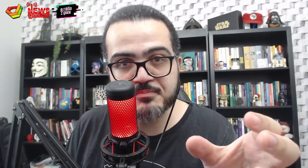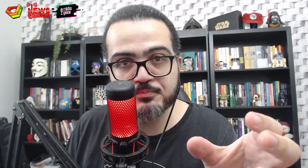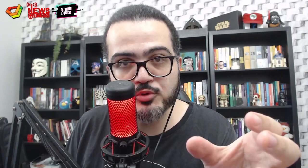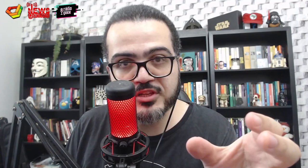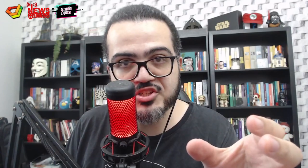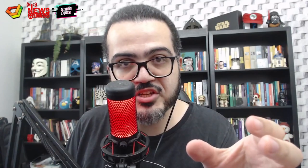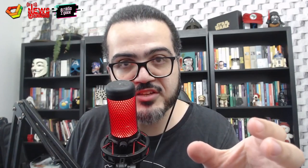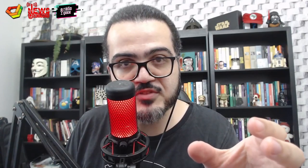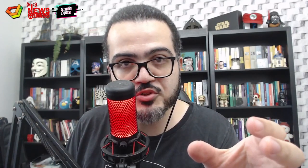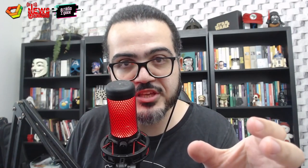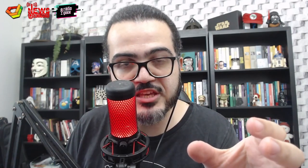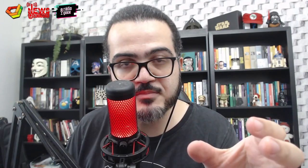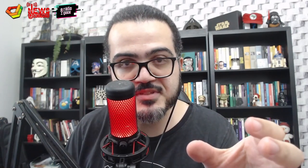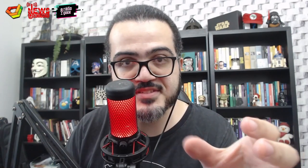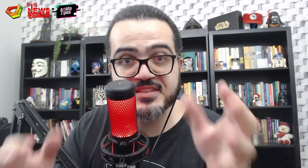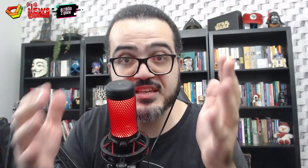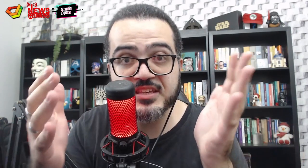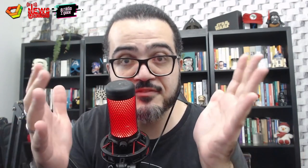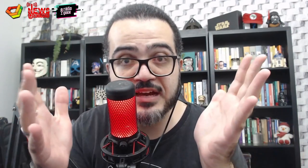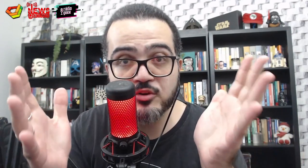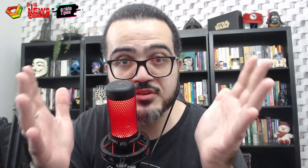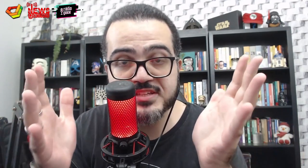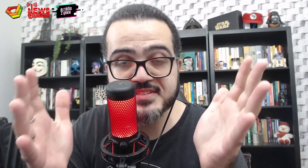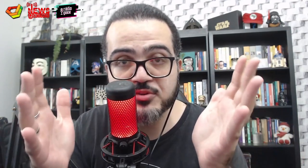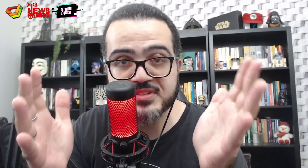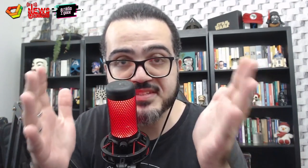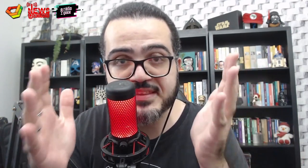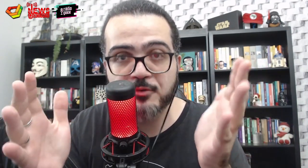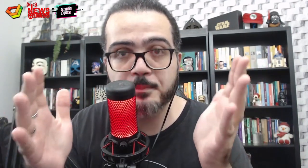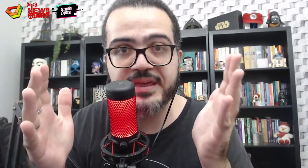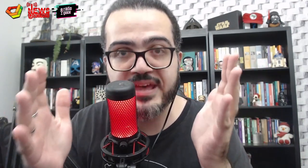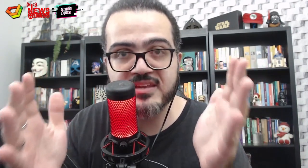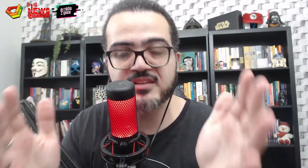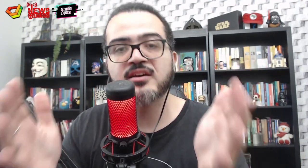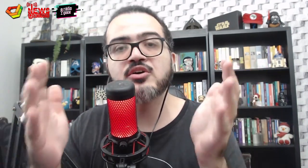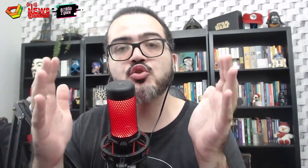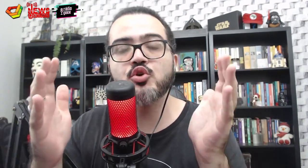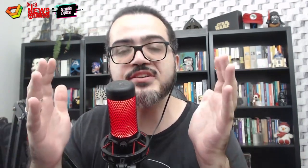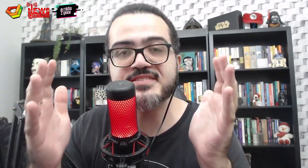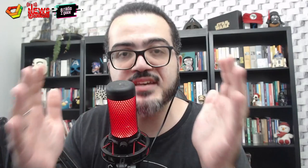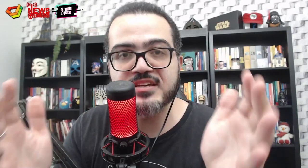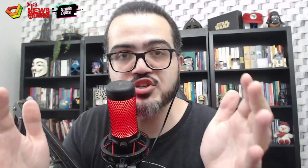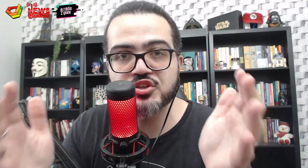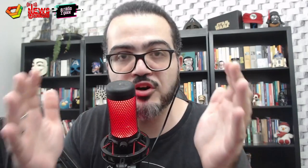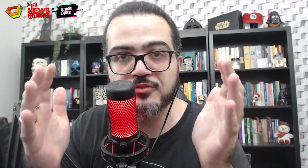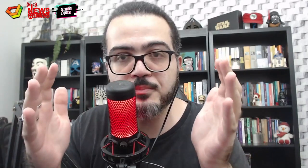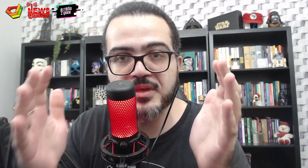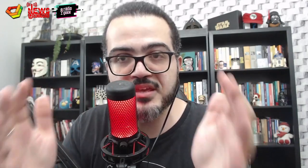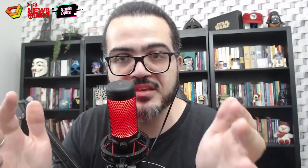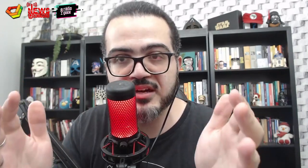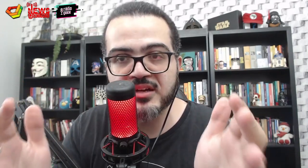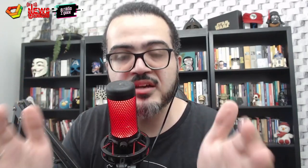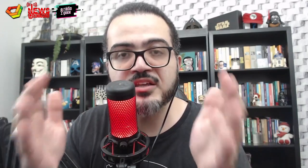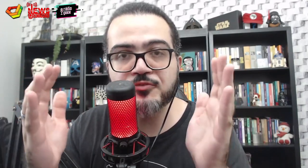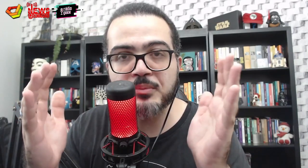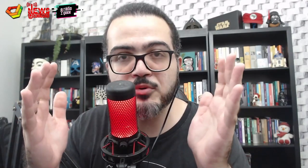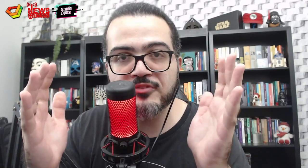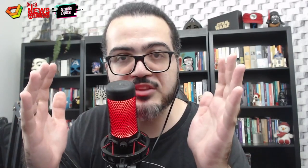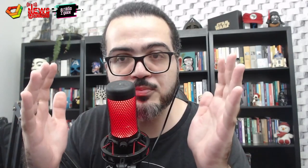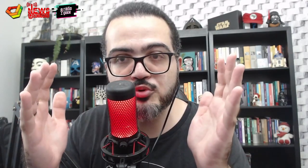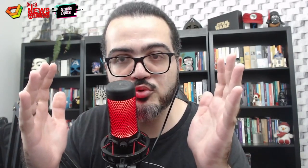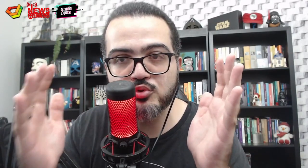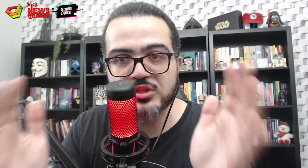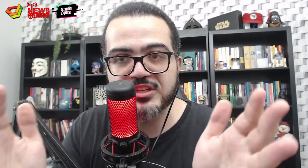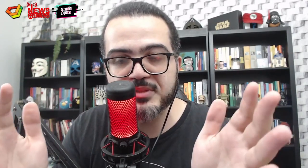misturar política e videogames que que vai acontecer com esse tal PL 2796 que foi